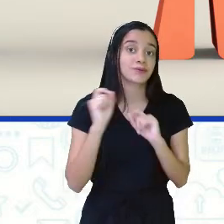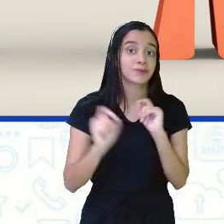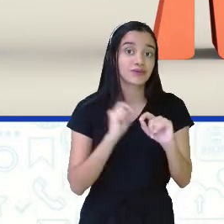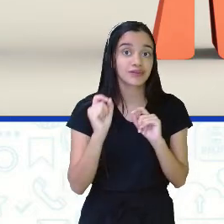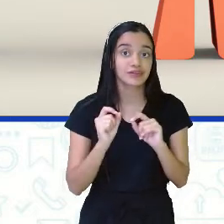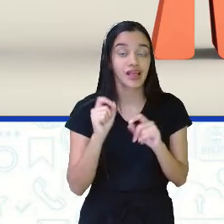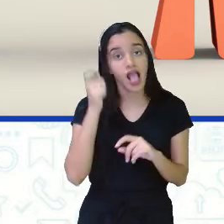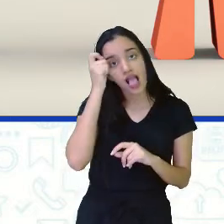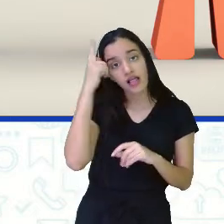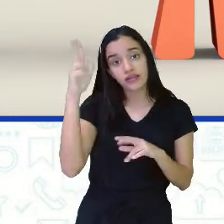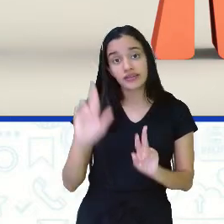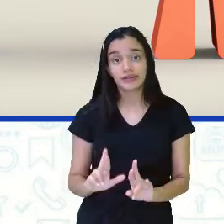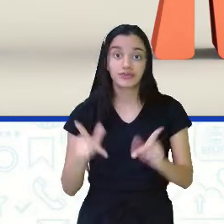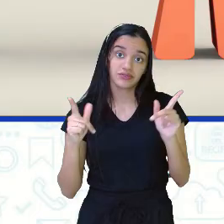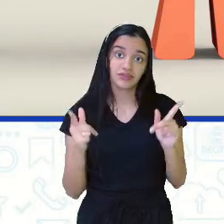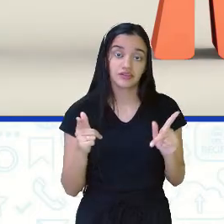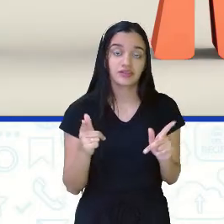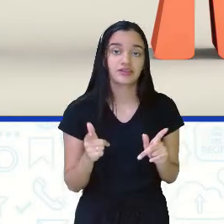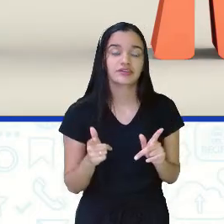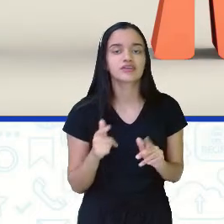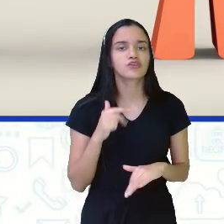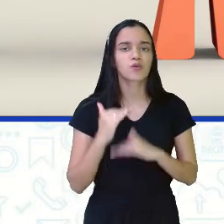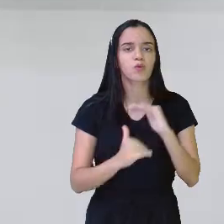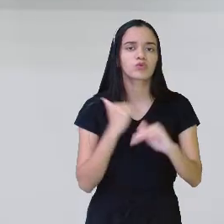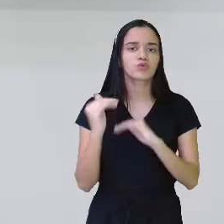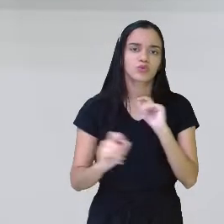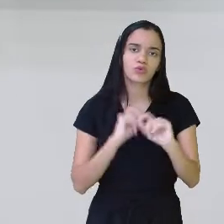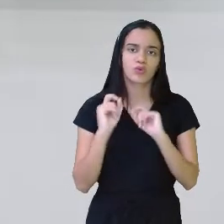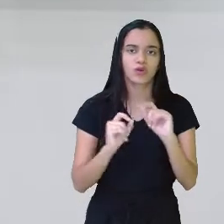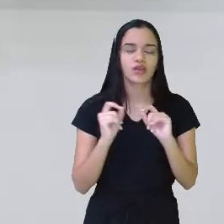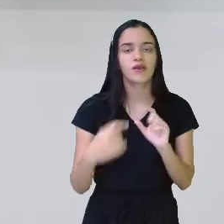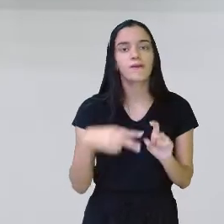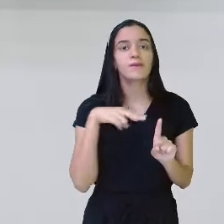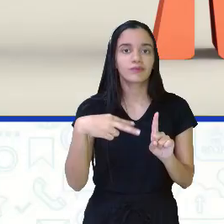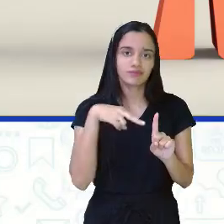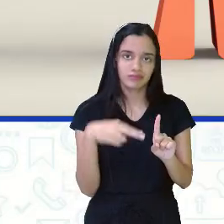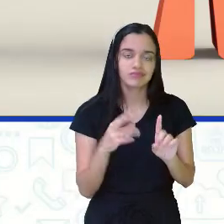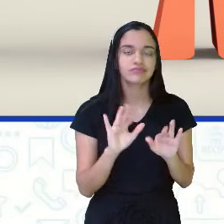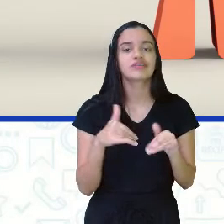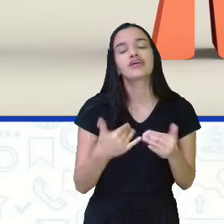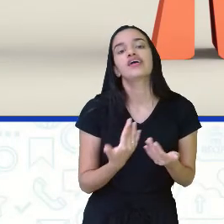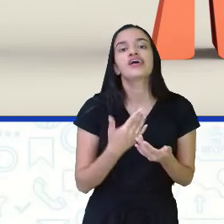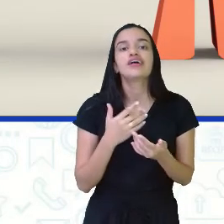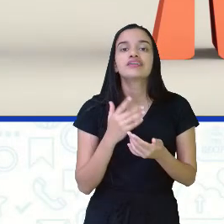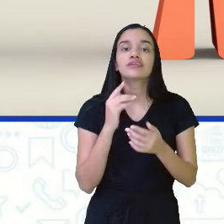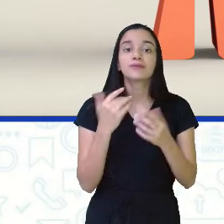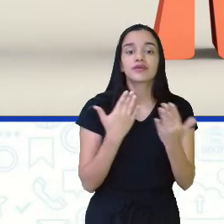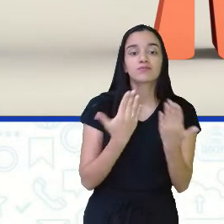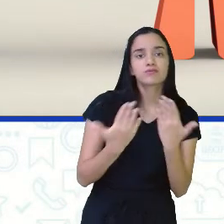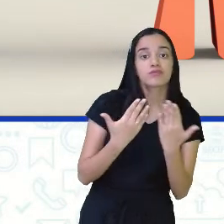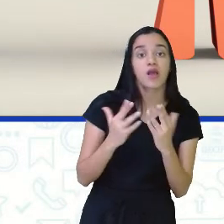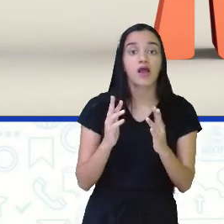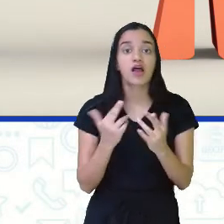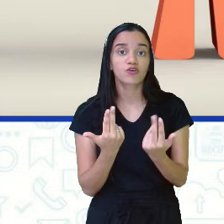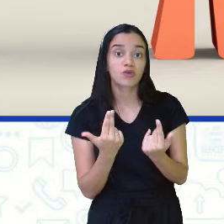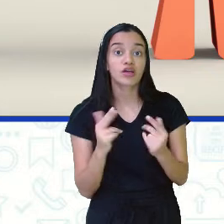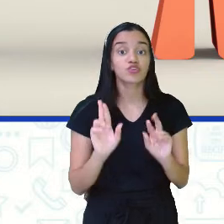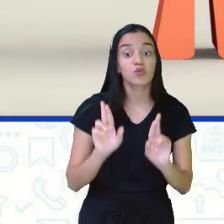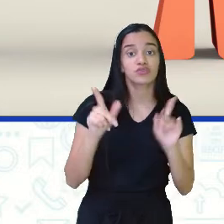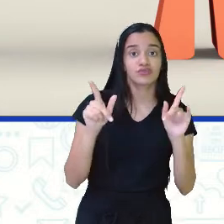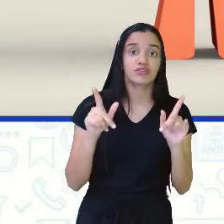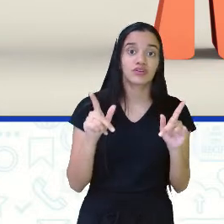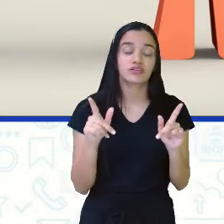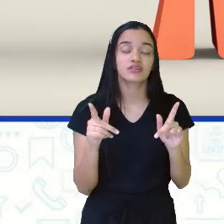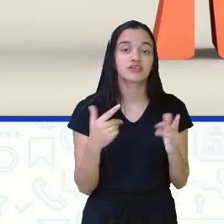ideias distintas, opostas, a fim de construir o quê? Um ponto de vista apontando semelhanças ou diferenças entre as